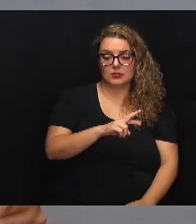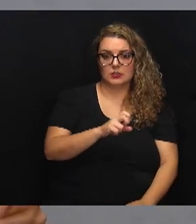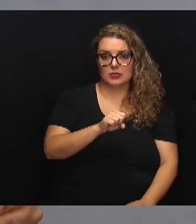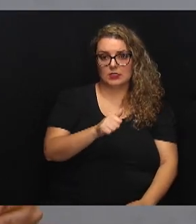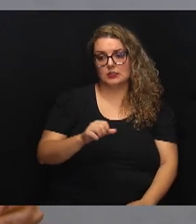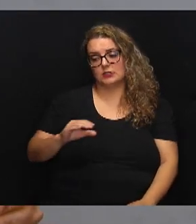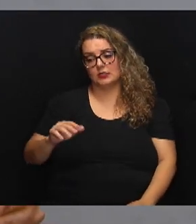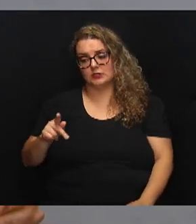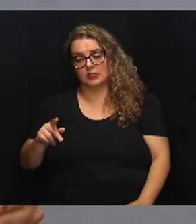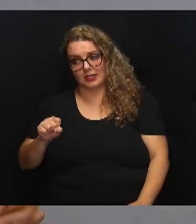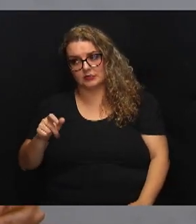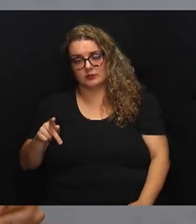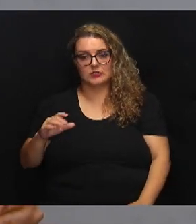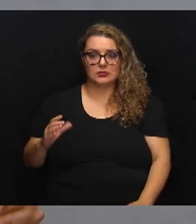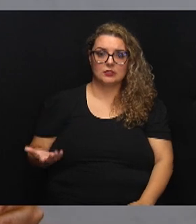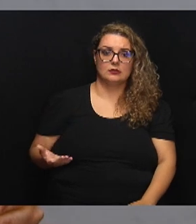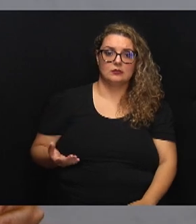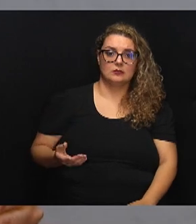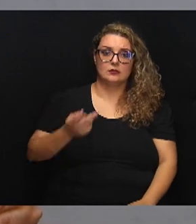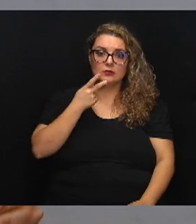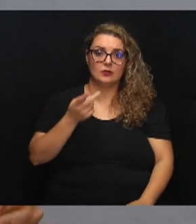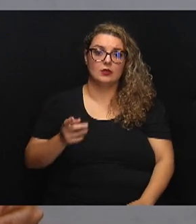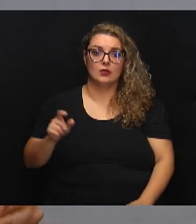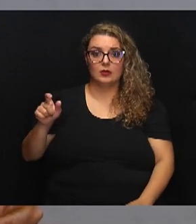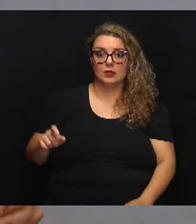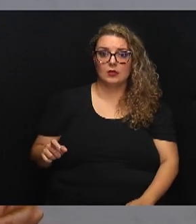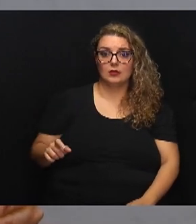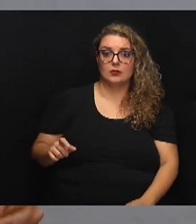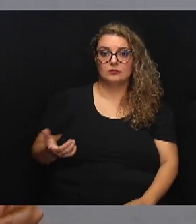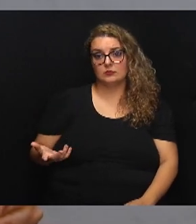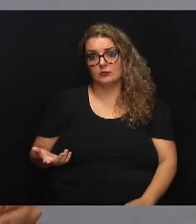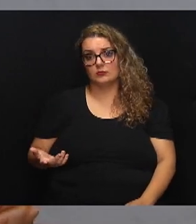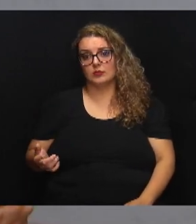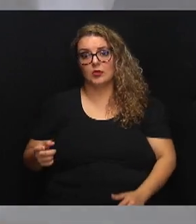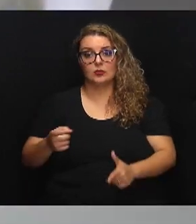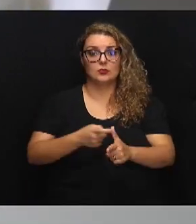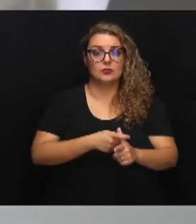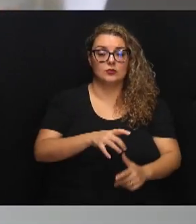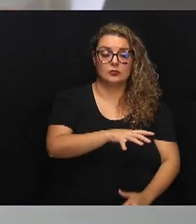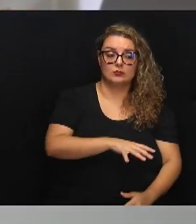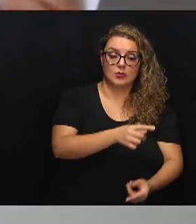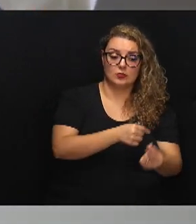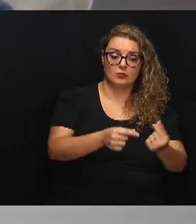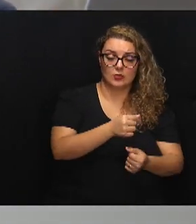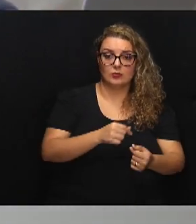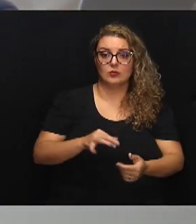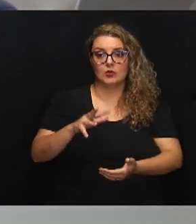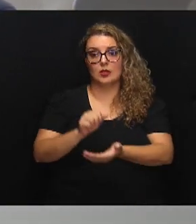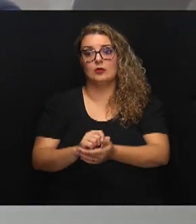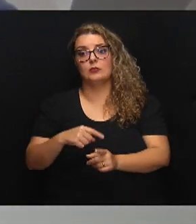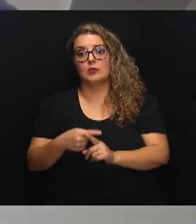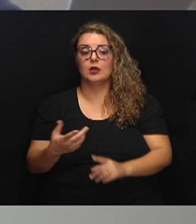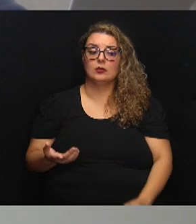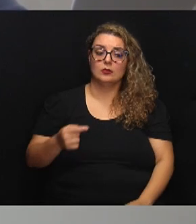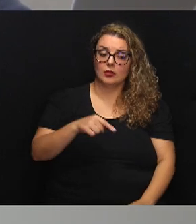CPF no sistema dizendo, ó, tal empresa, tal pessoa, perdão, tá com dívida no mercado. Já o cadastro positivo é não. Olha, o